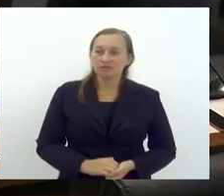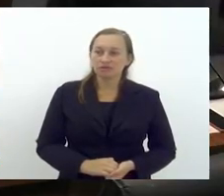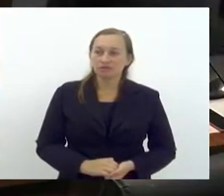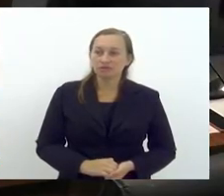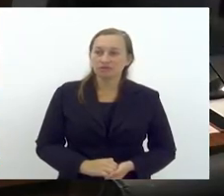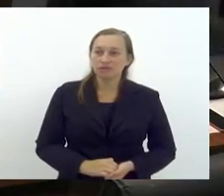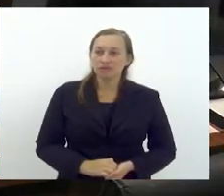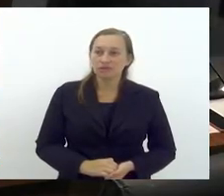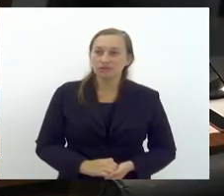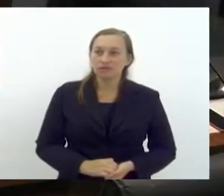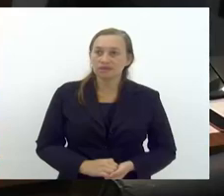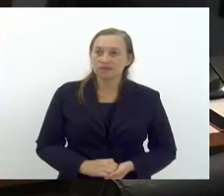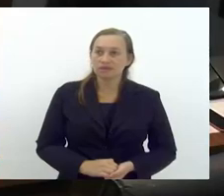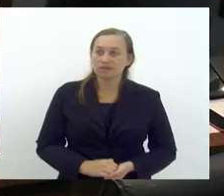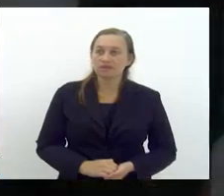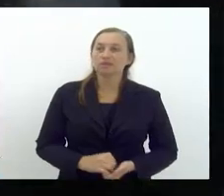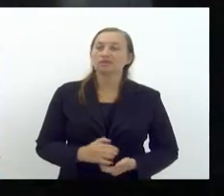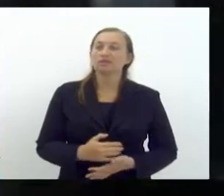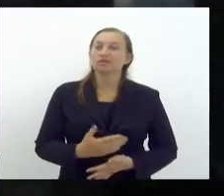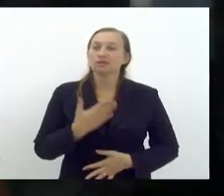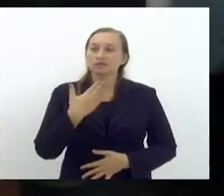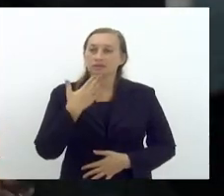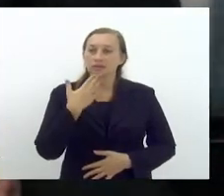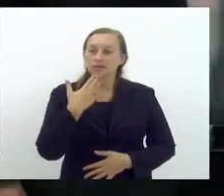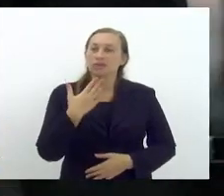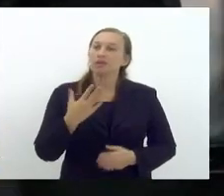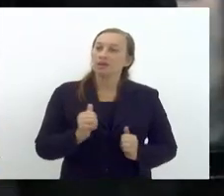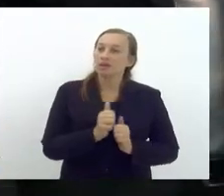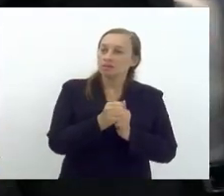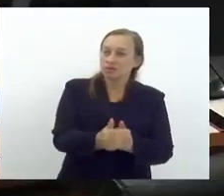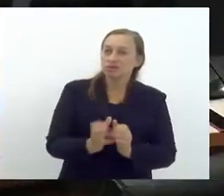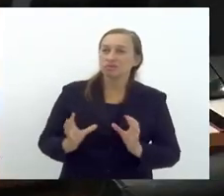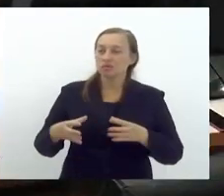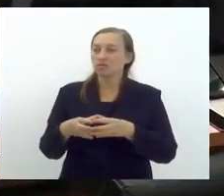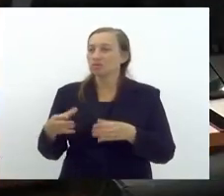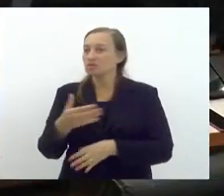caminhando pela liderança do governo voto sim senhor presidente